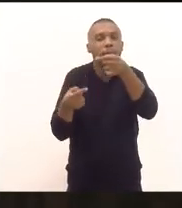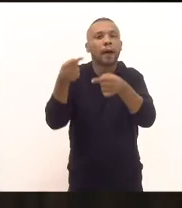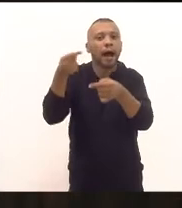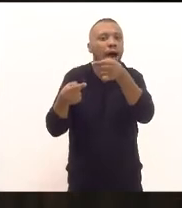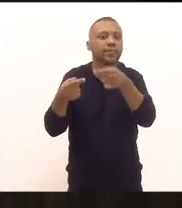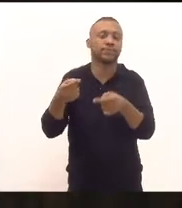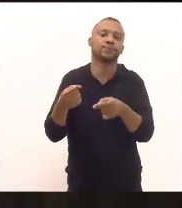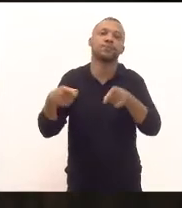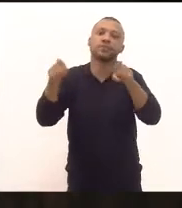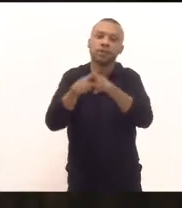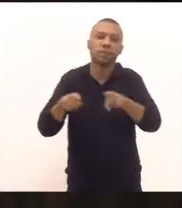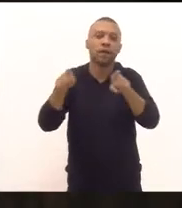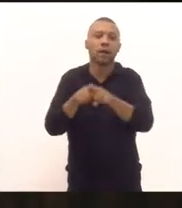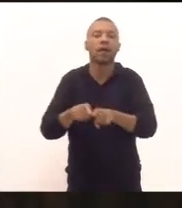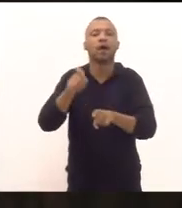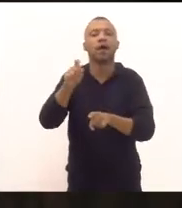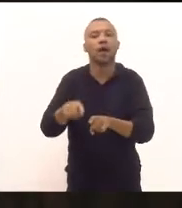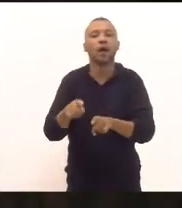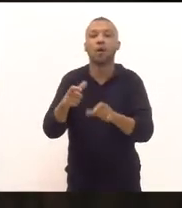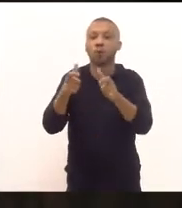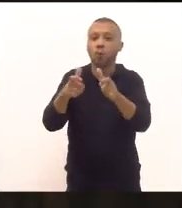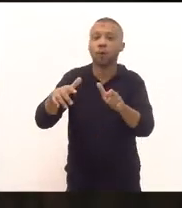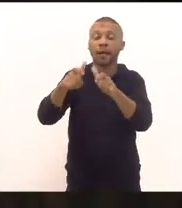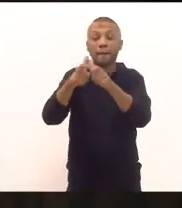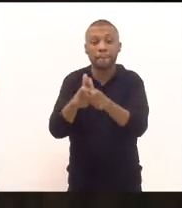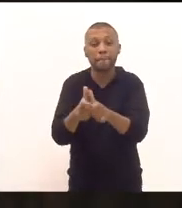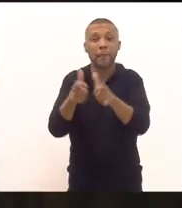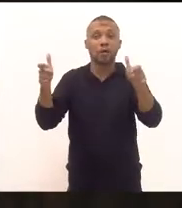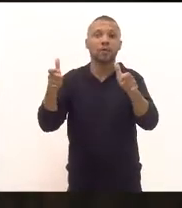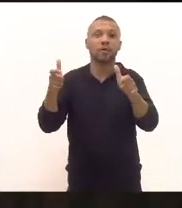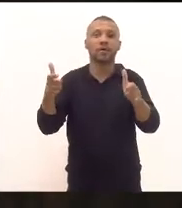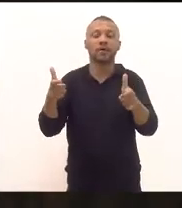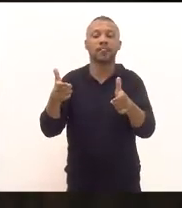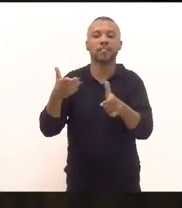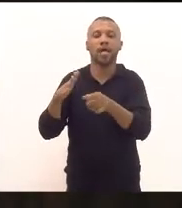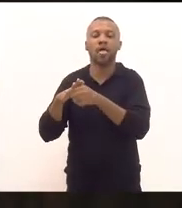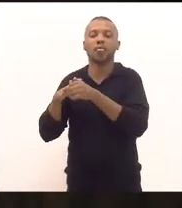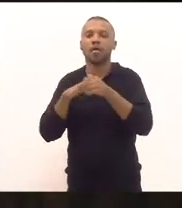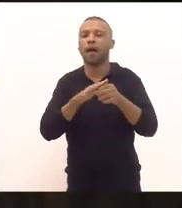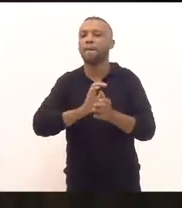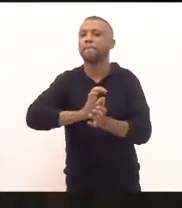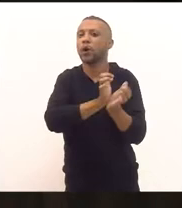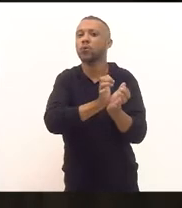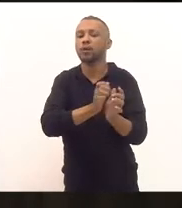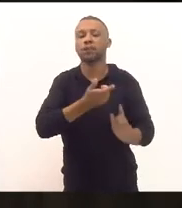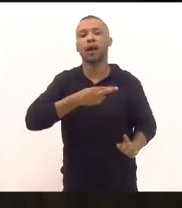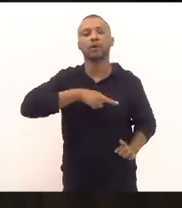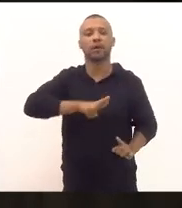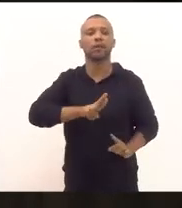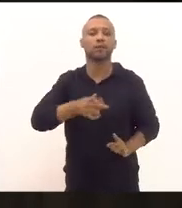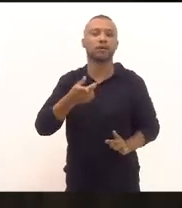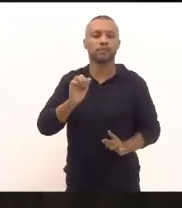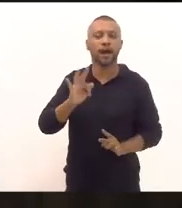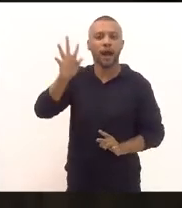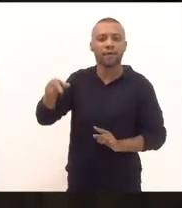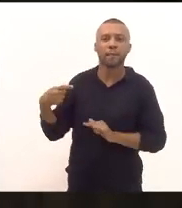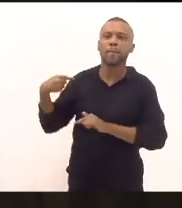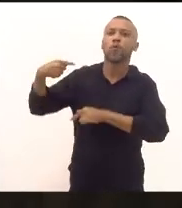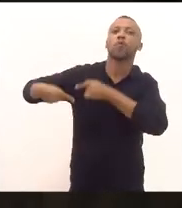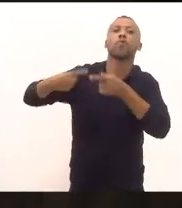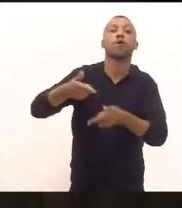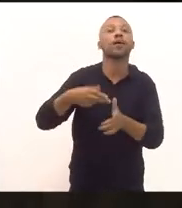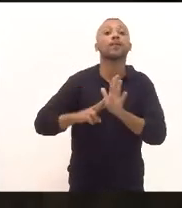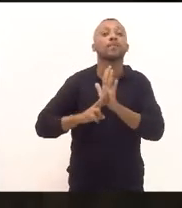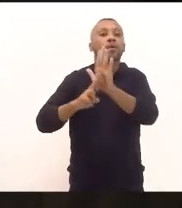também é um Oi Simone camente demoniza as religiões de matriz africana em que as